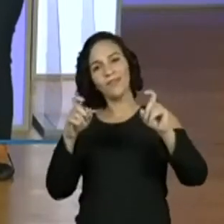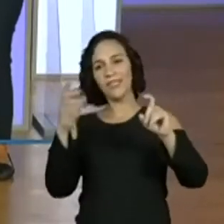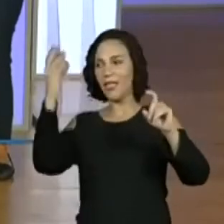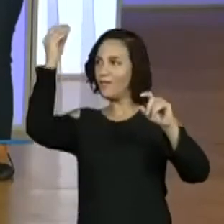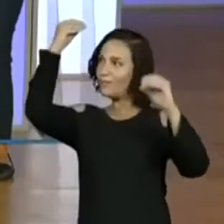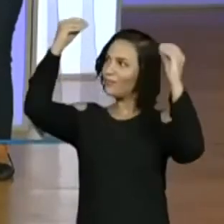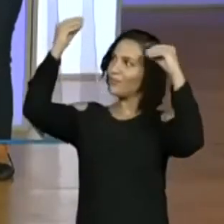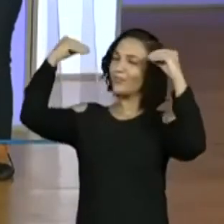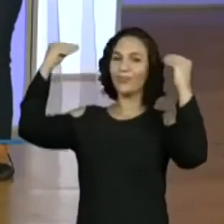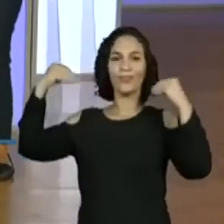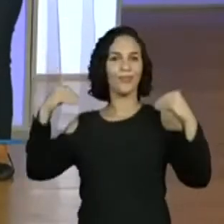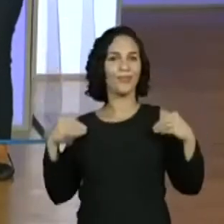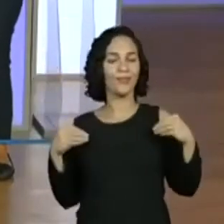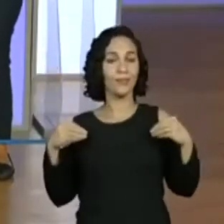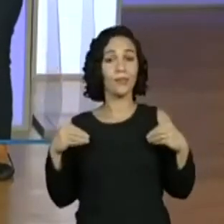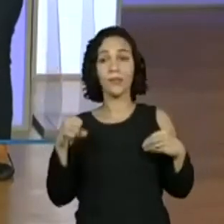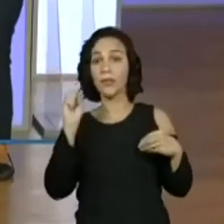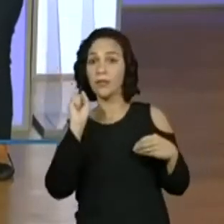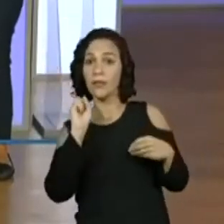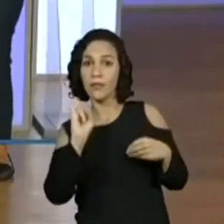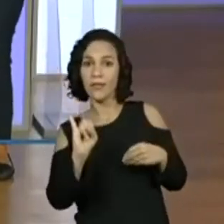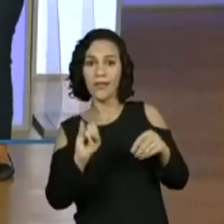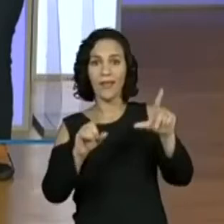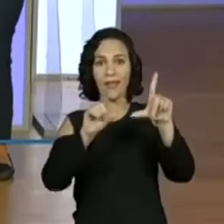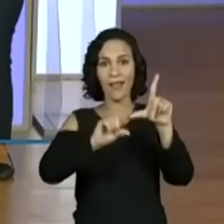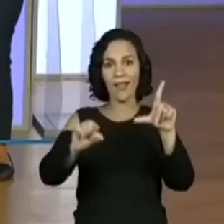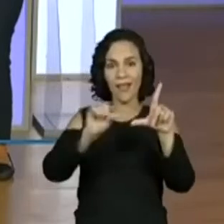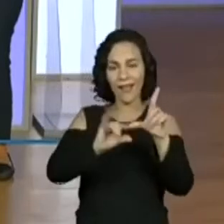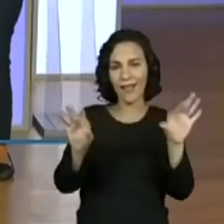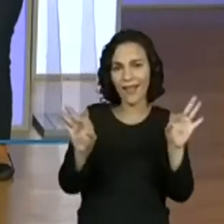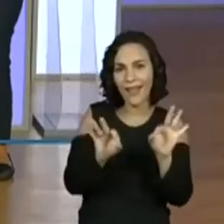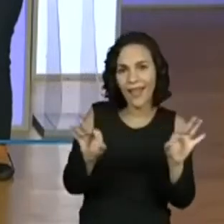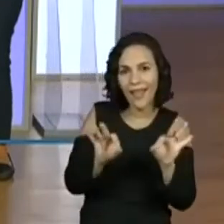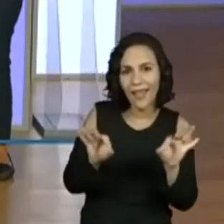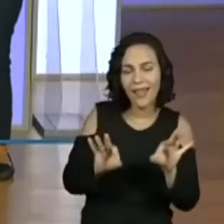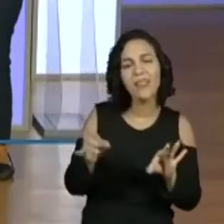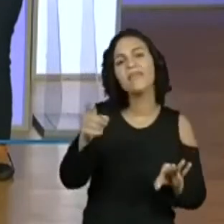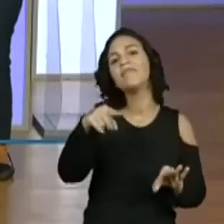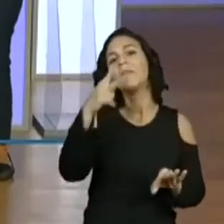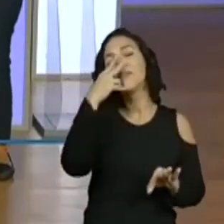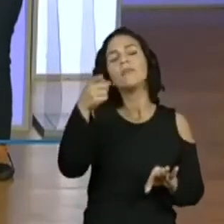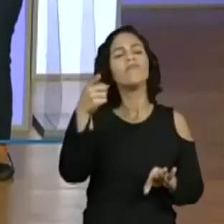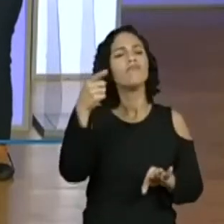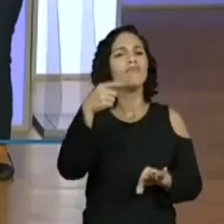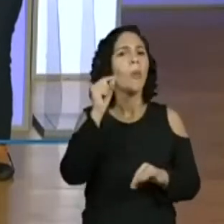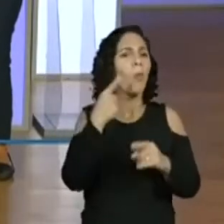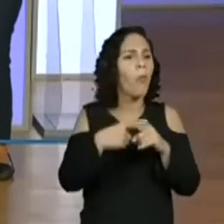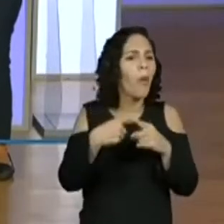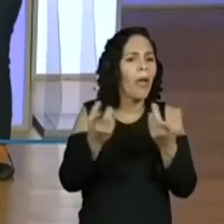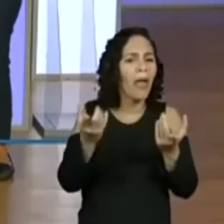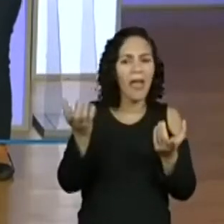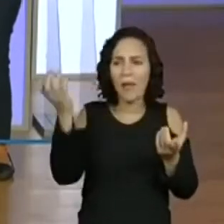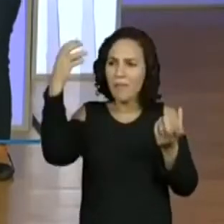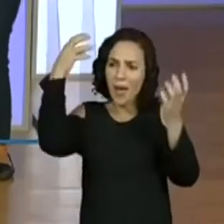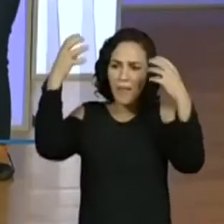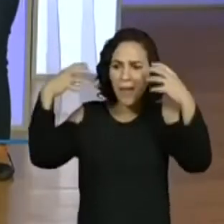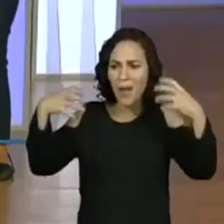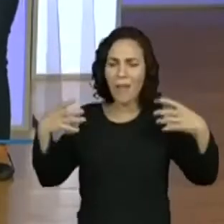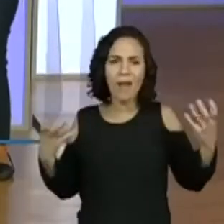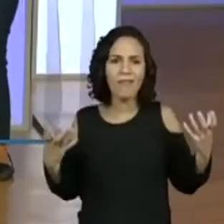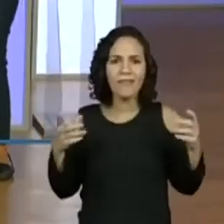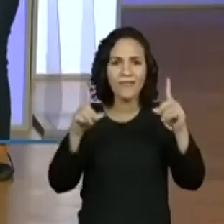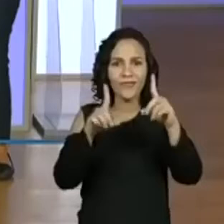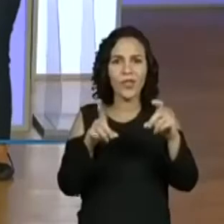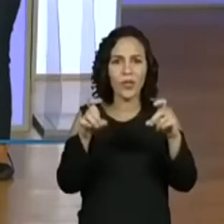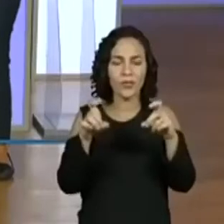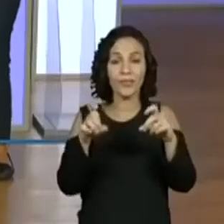né? Será que se não tivesse uma legenda, eles iam saber do que se tratava esse momento? E se essa foto passa por um lugar em